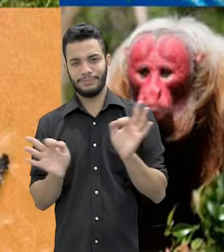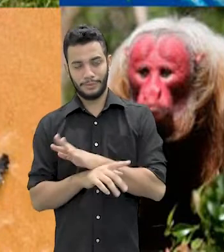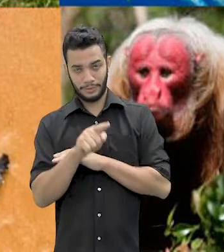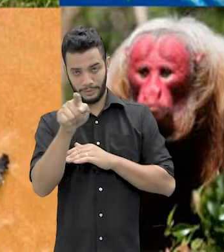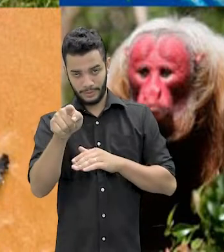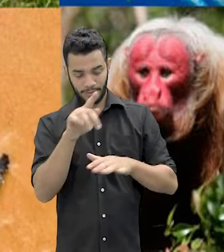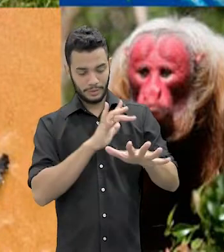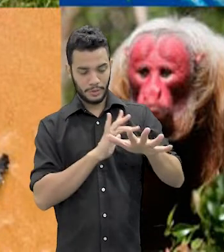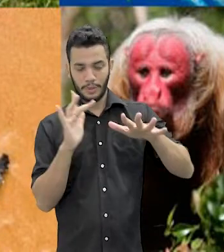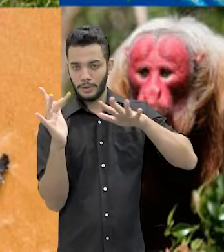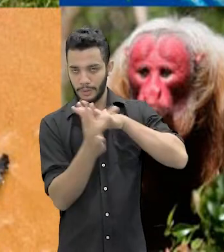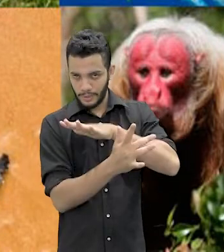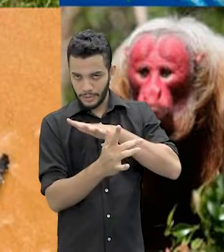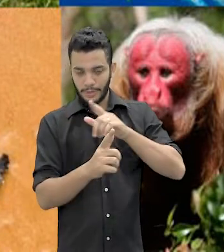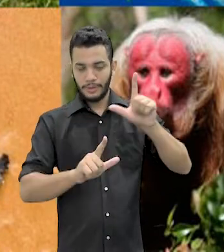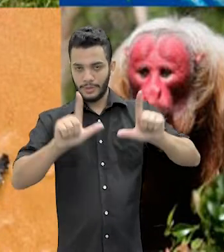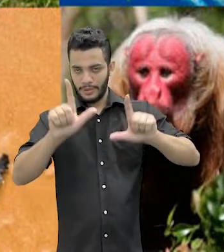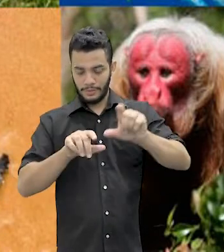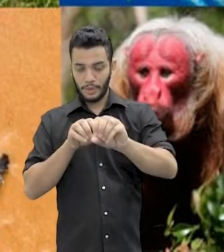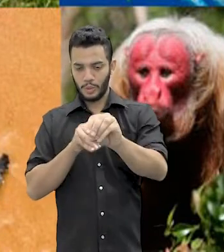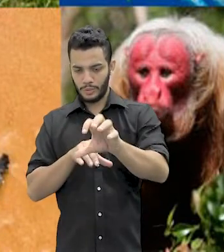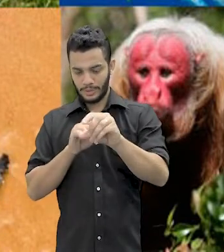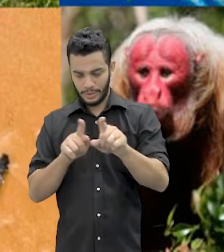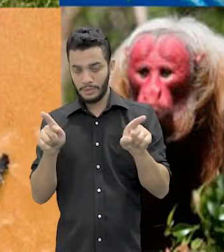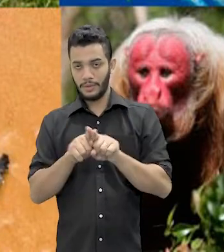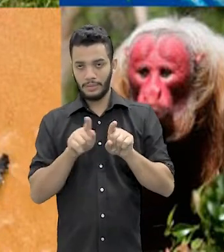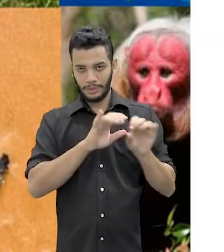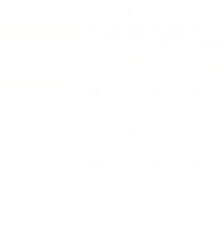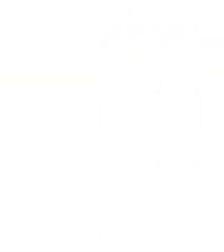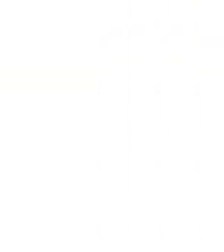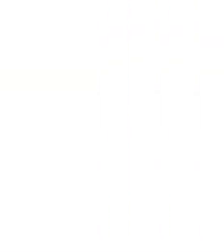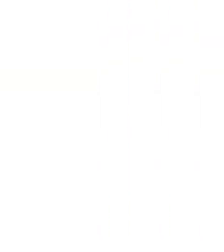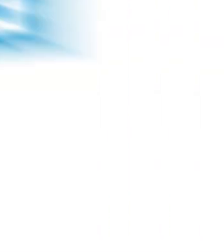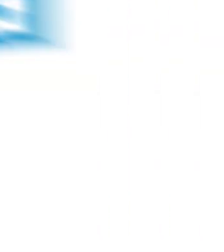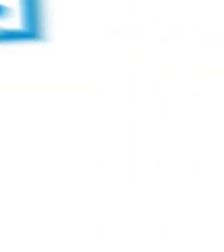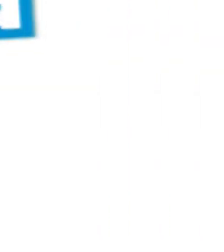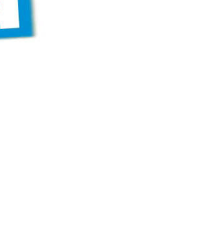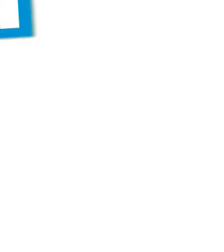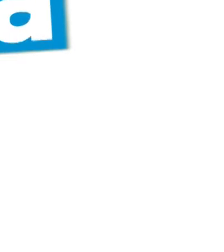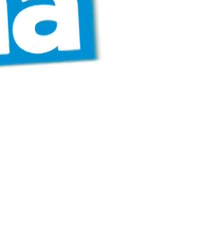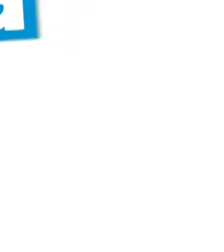acessando as nossas redes sociais e fiquem ligados em toda a nossa programação. Tchau!